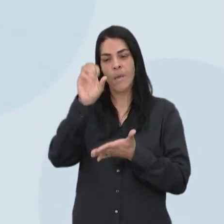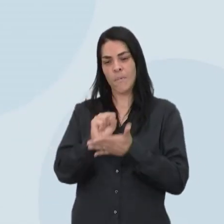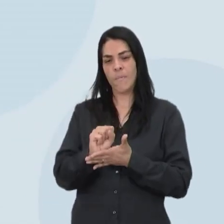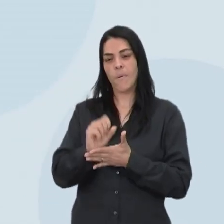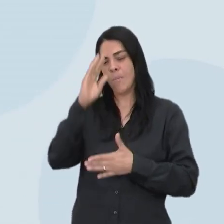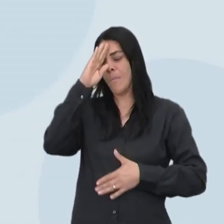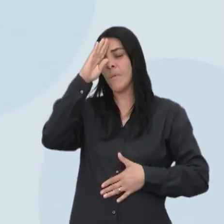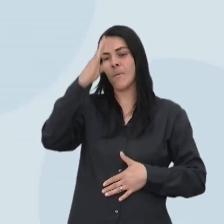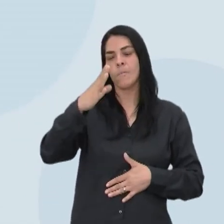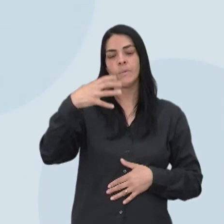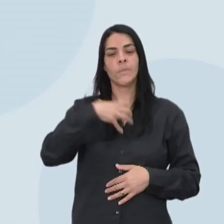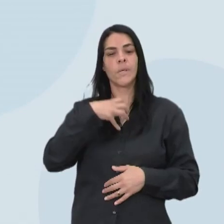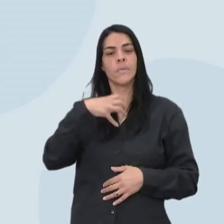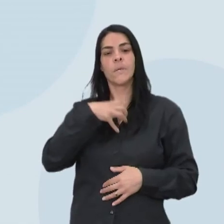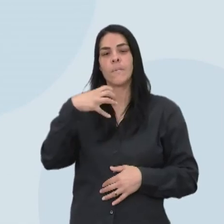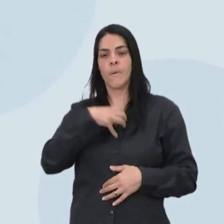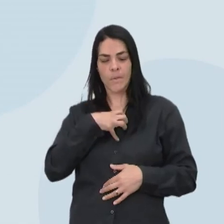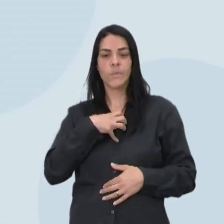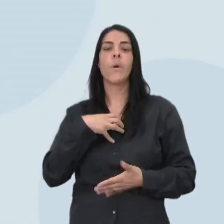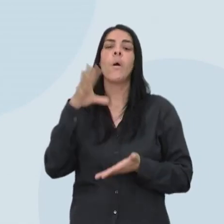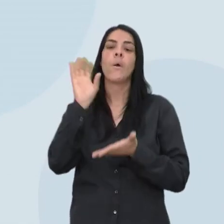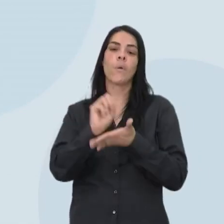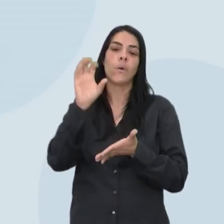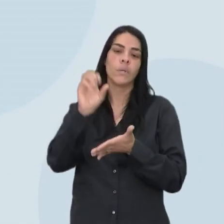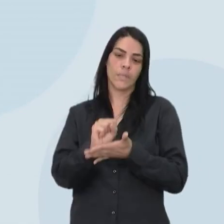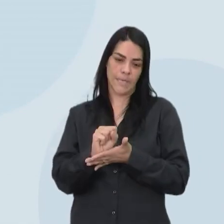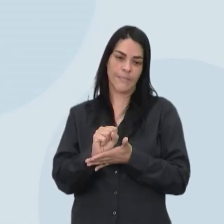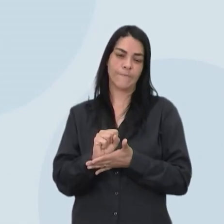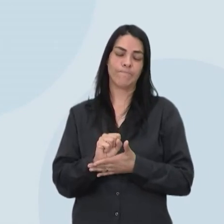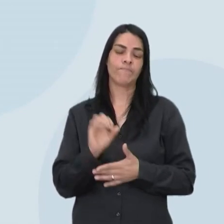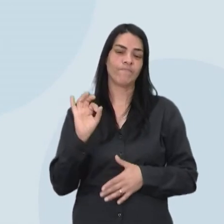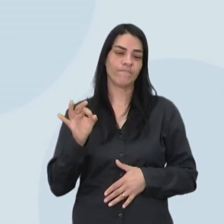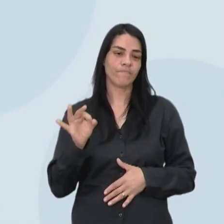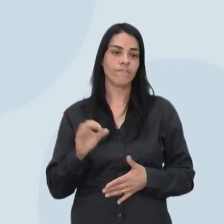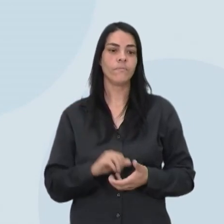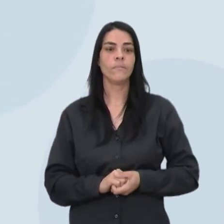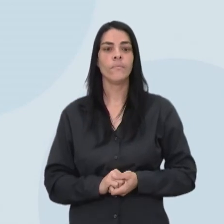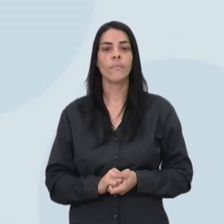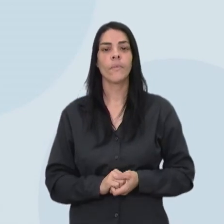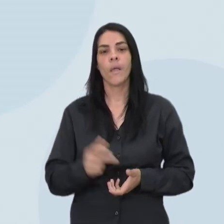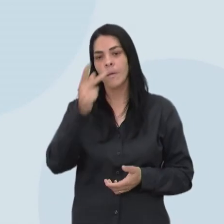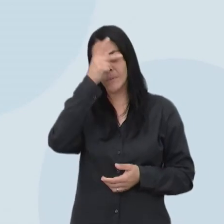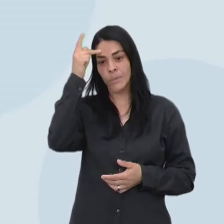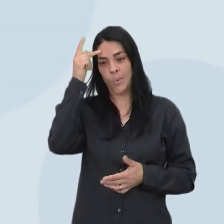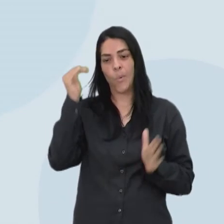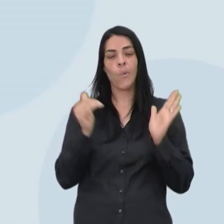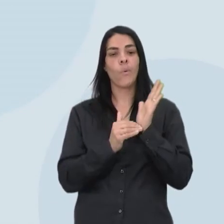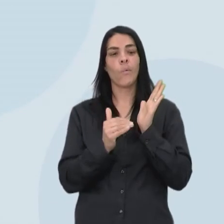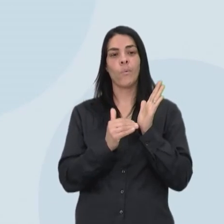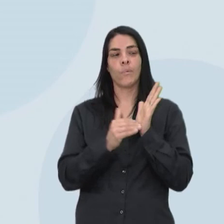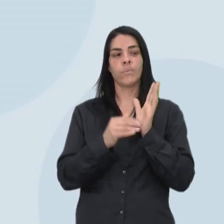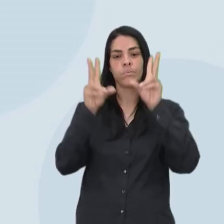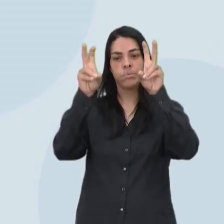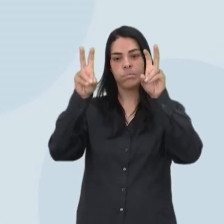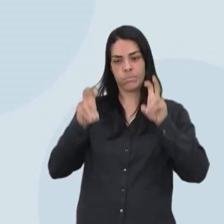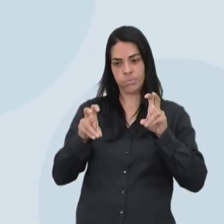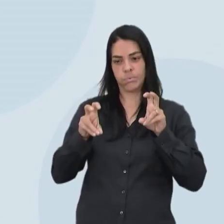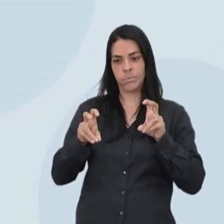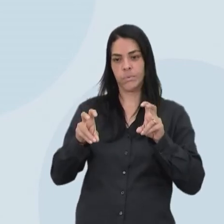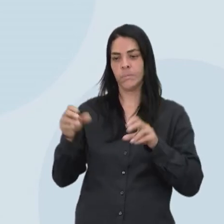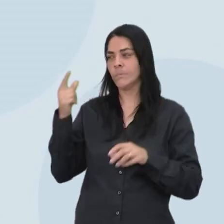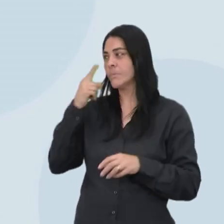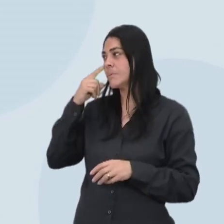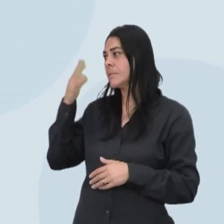principalmente nesse sentimento aí de colonialidade, tá? E, pessoal, o último dos termos, está aí na tela também,